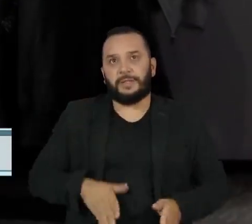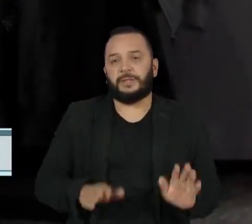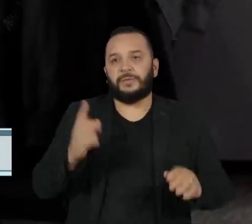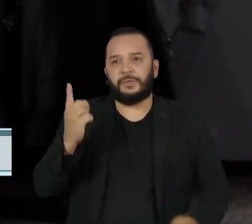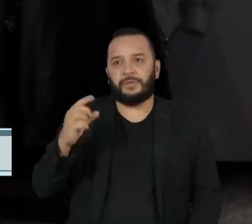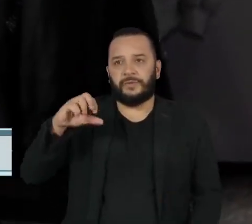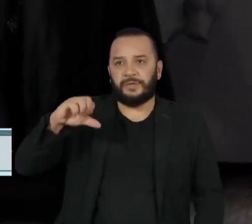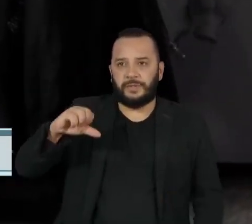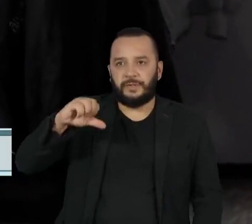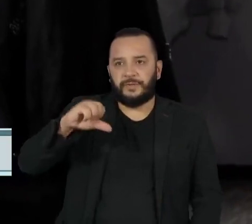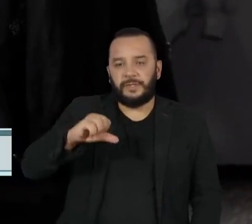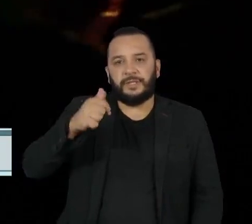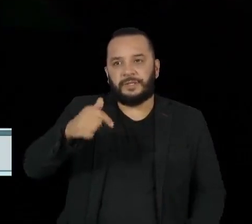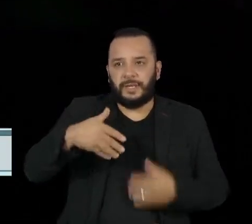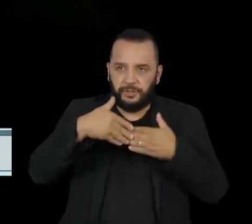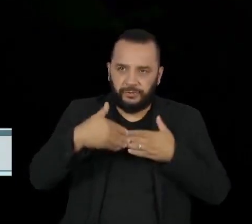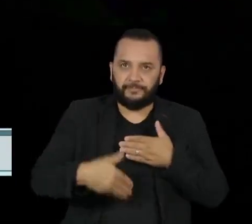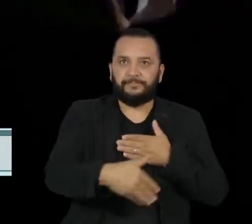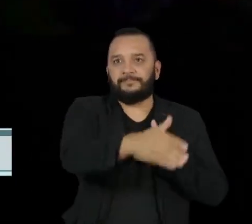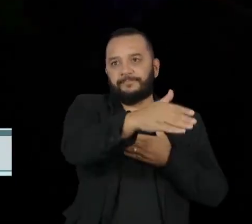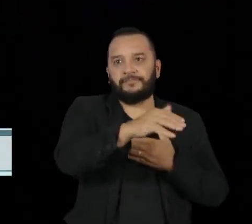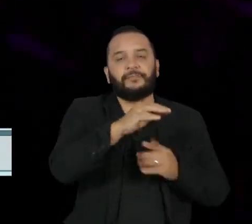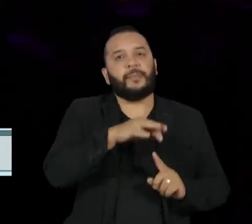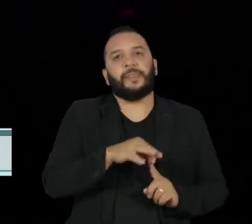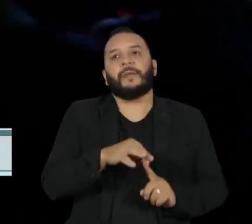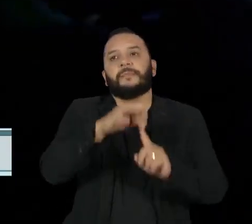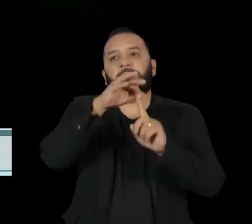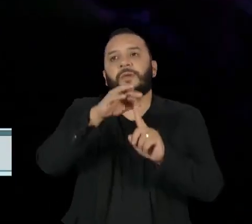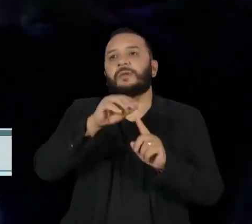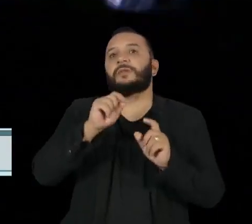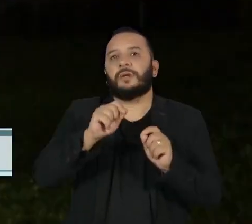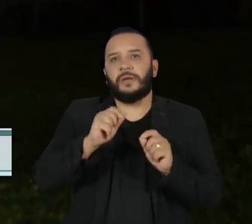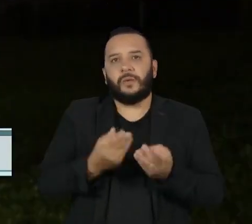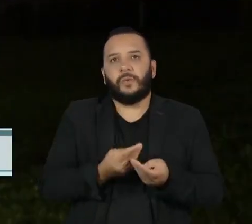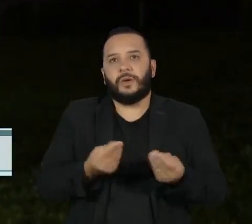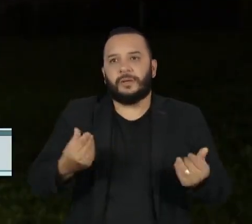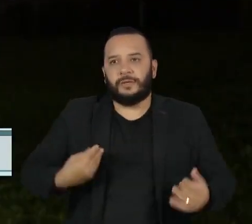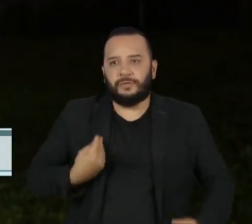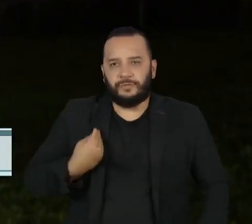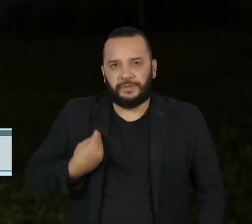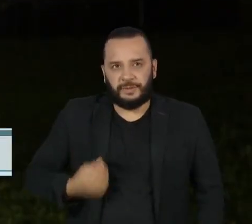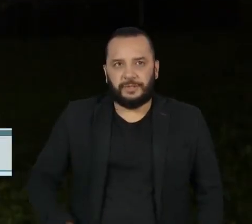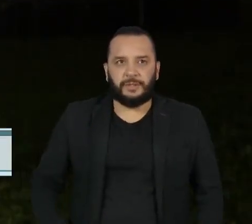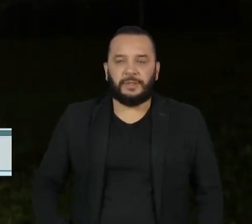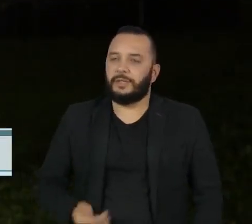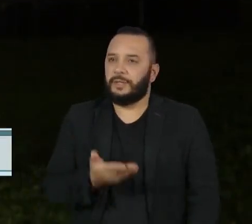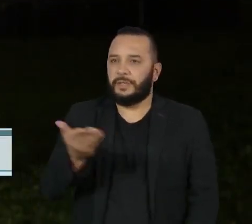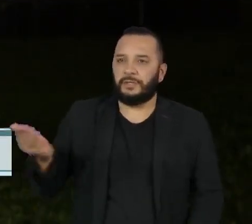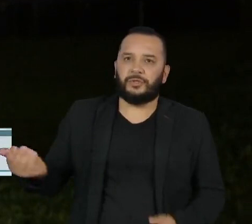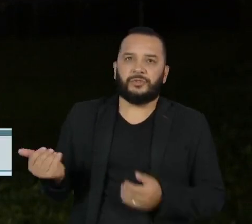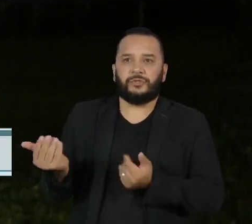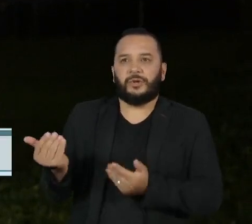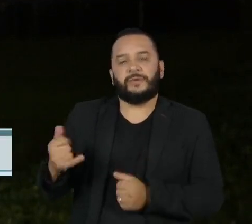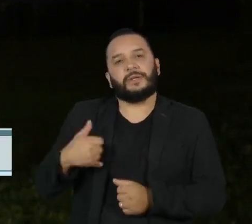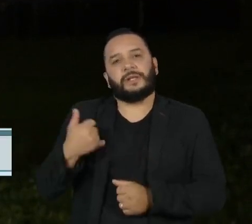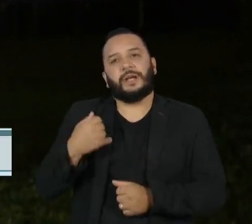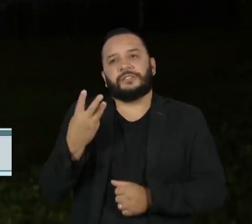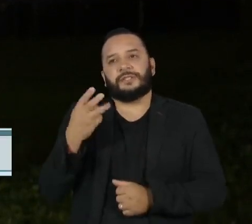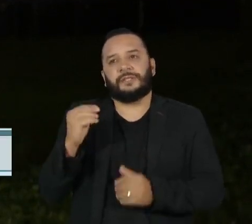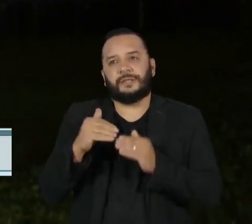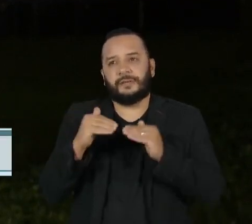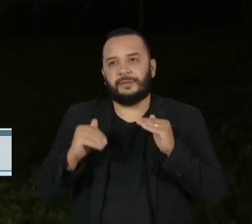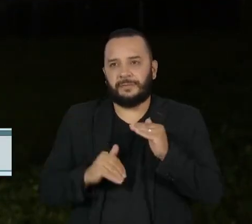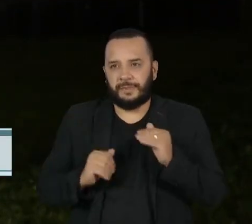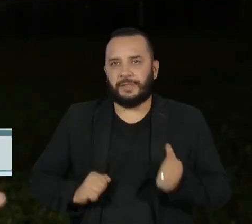de 1997 que priorizam a qualidade de vida esses jovens têm menos de 30 anos de idade